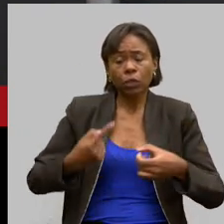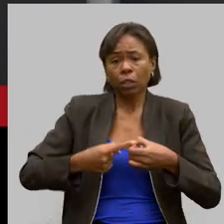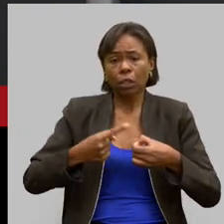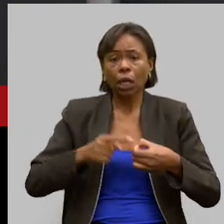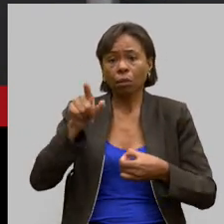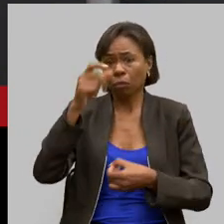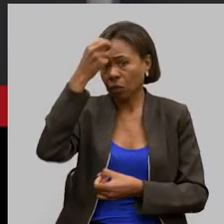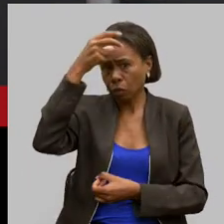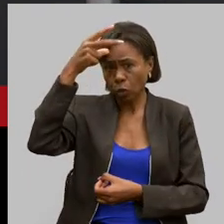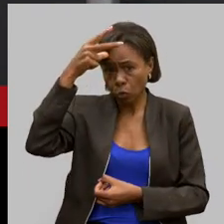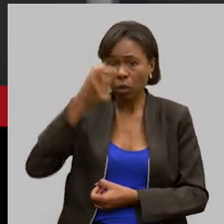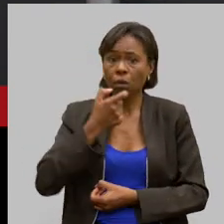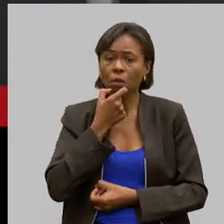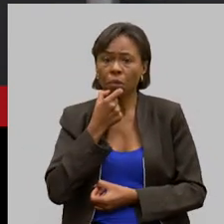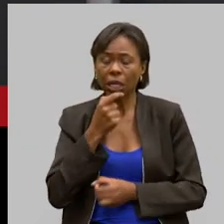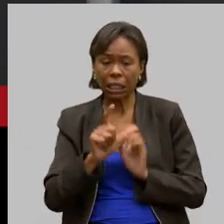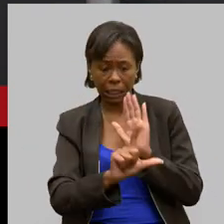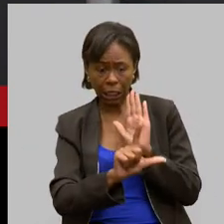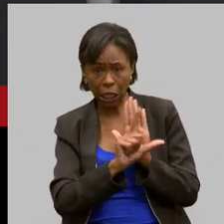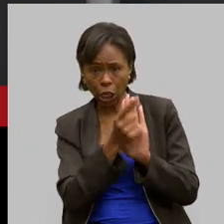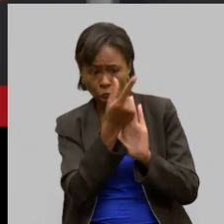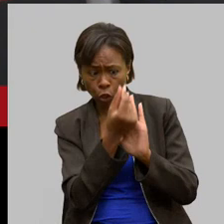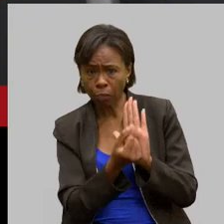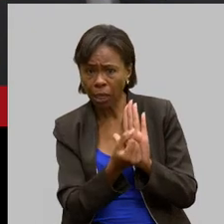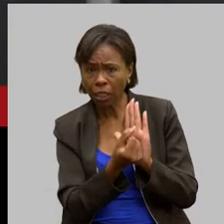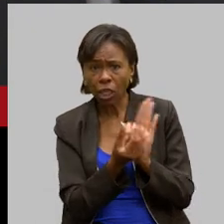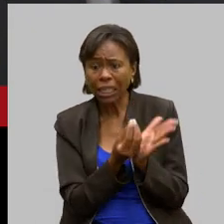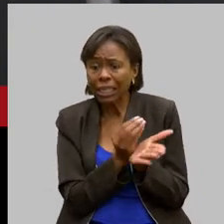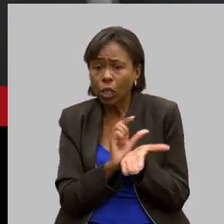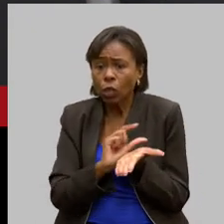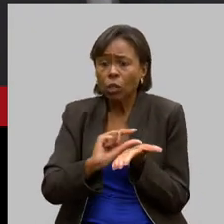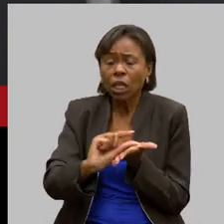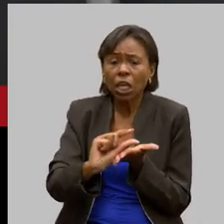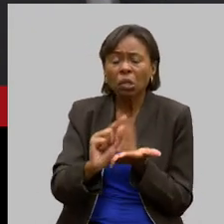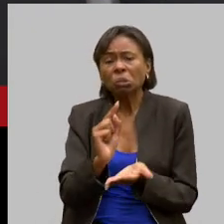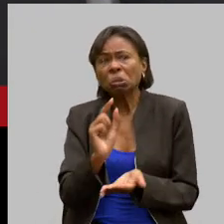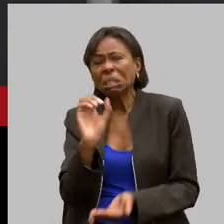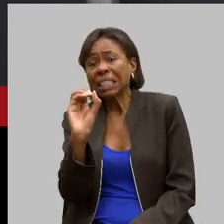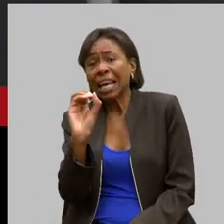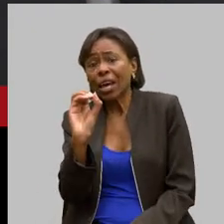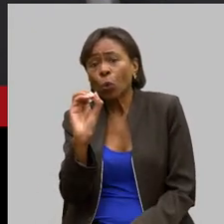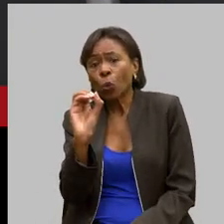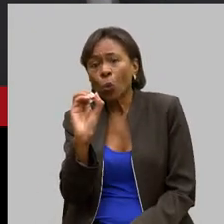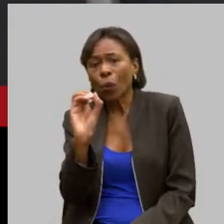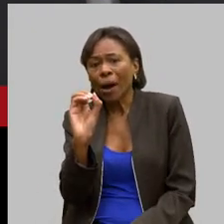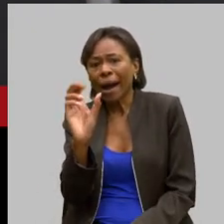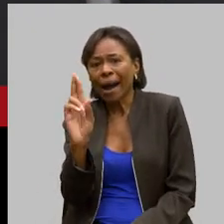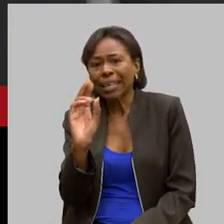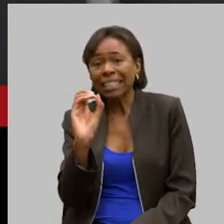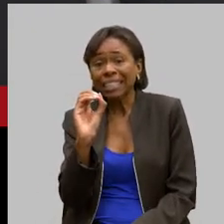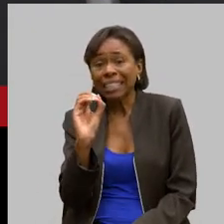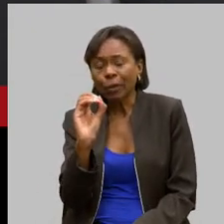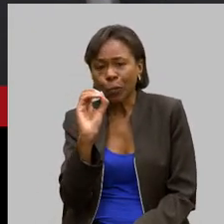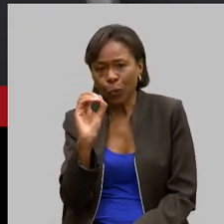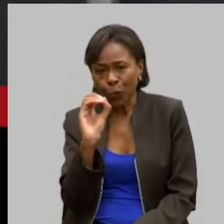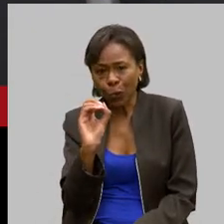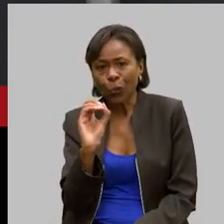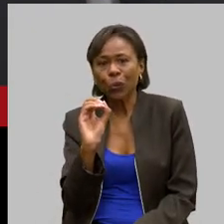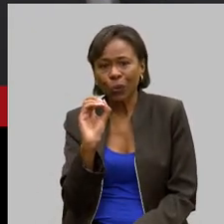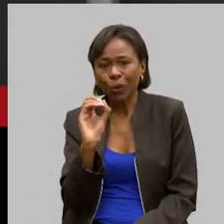nessas leis orçamentárias indicou r0 paraas políticas públicas em promoção aí de melhorias paraa população